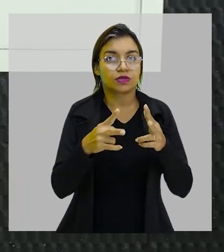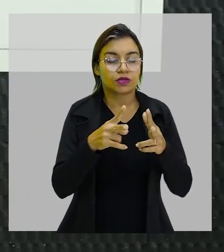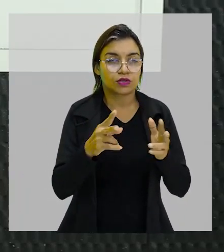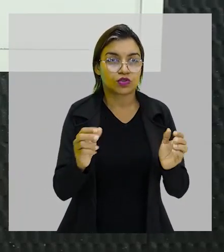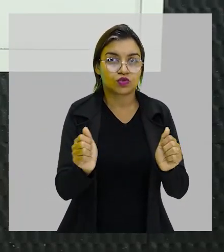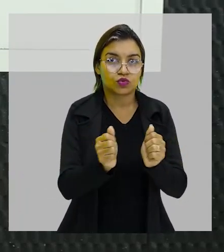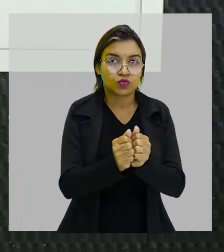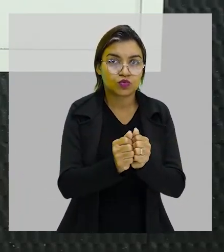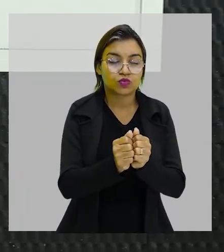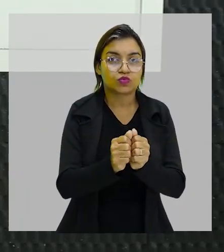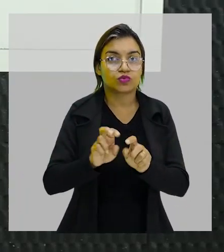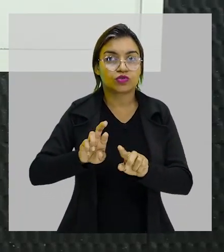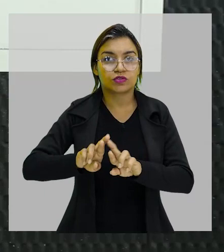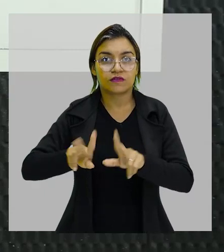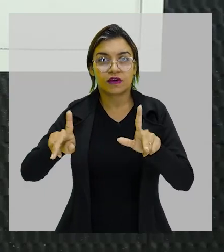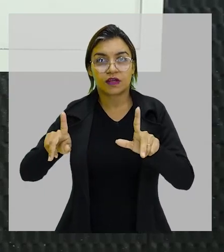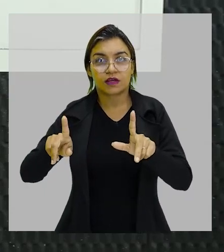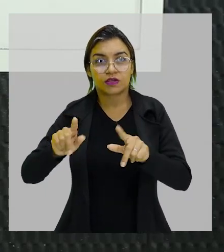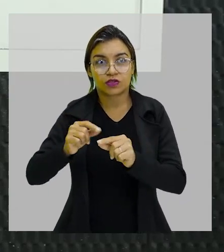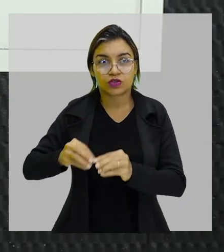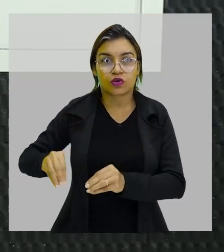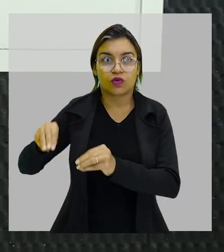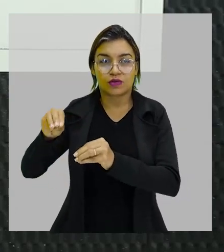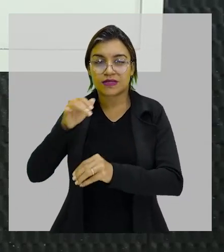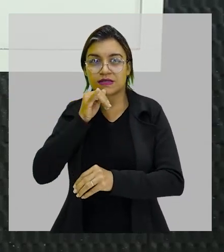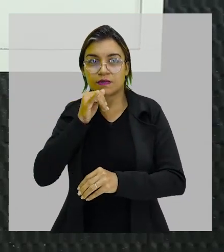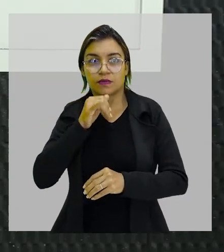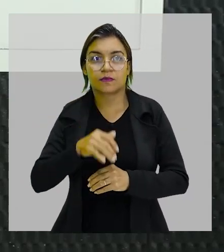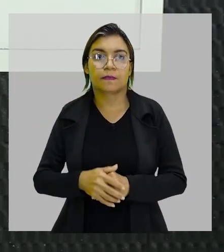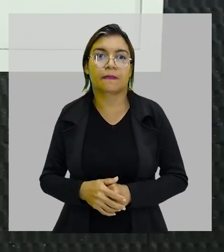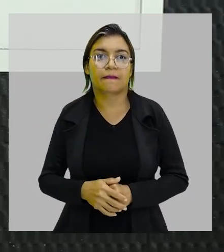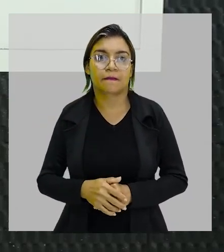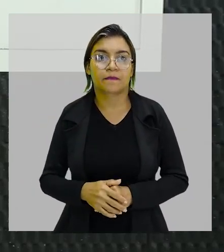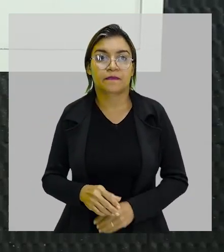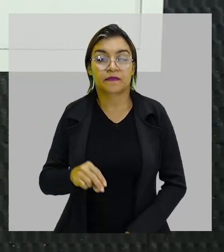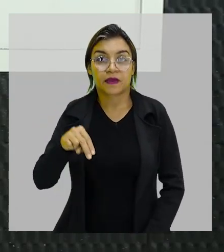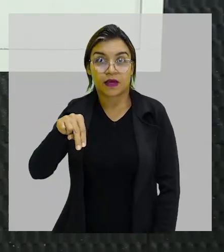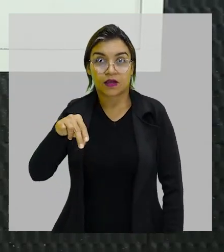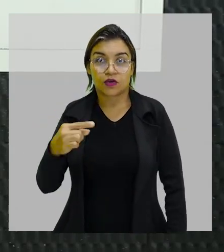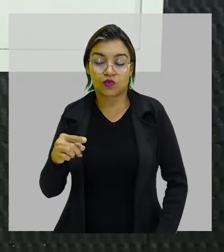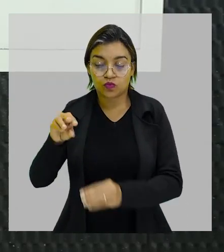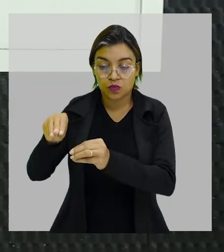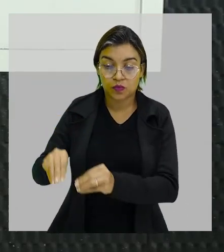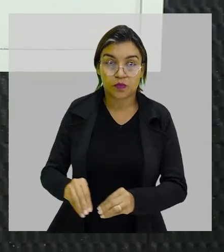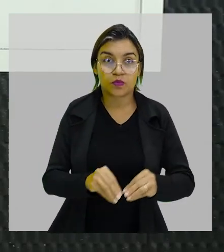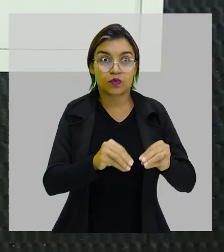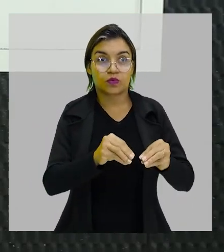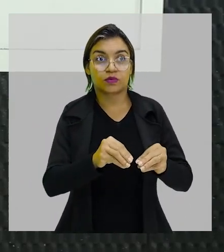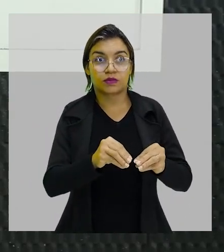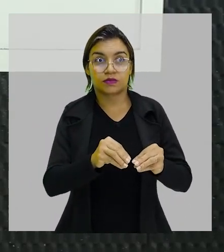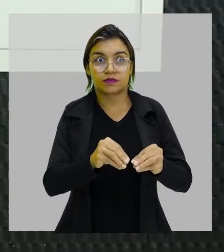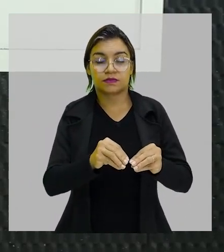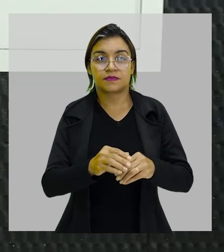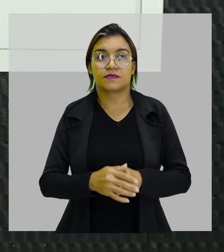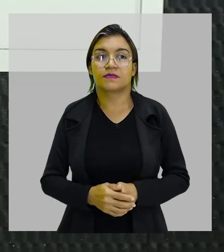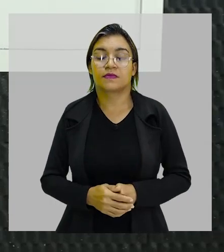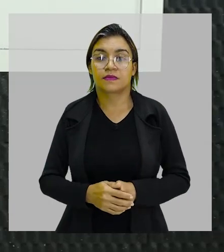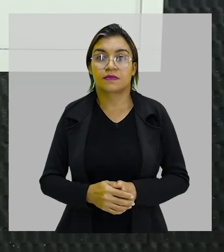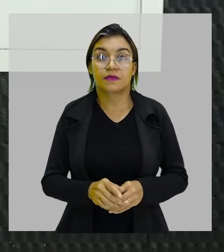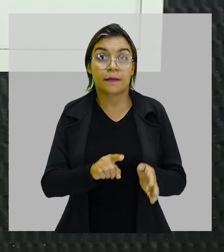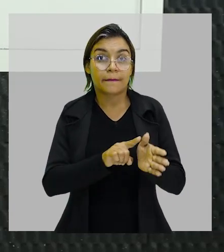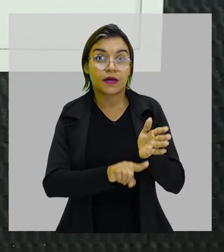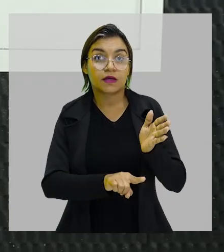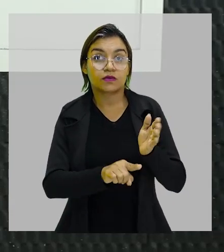outro. Ou seja, esse N1 aqui ó, eu trago para o primeiro membro. Esse menos 12,